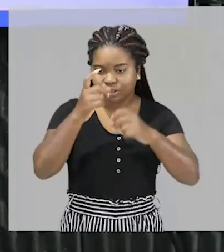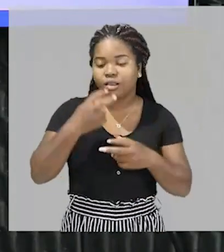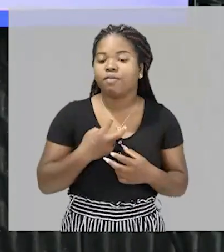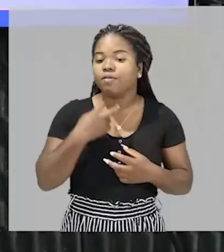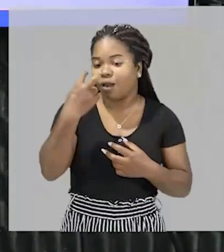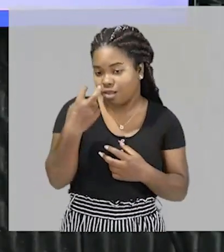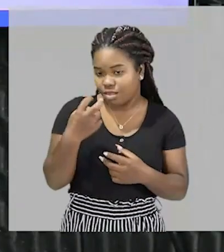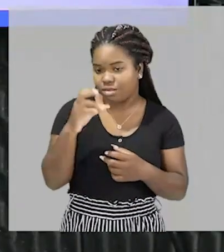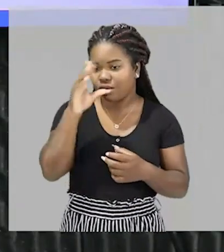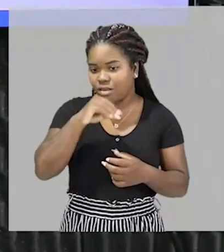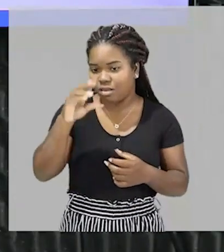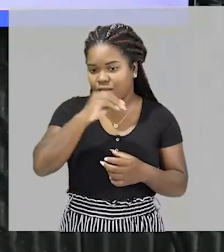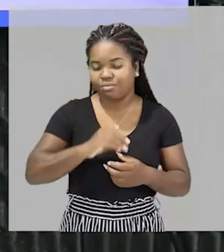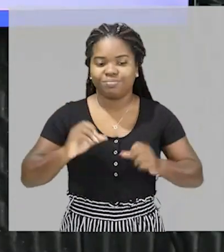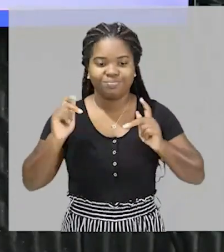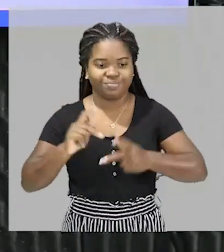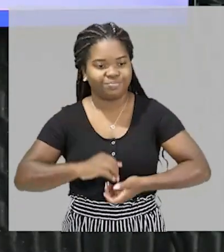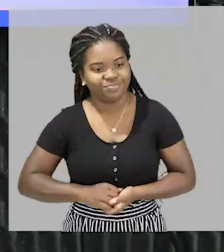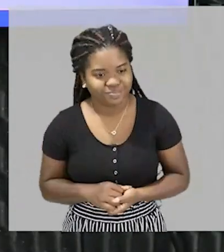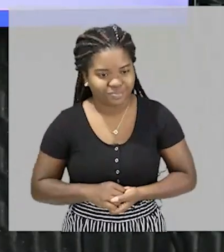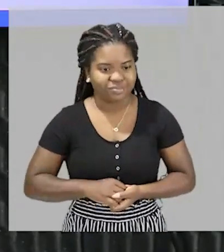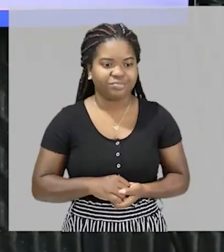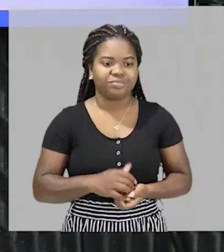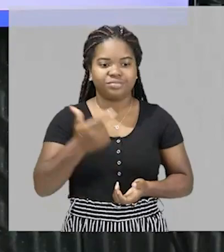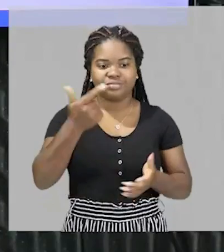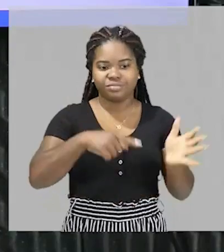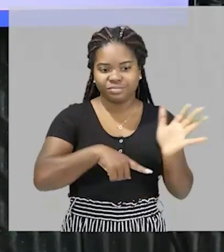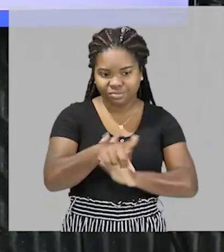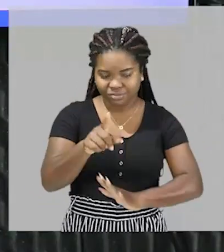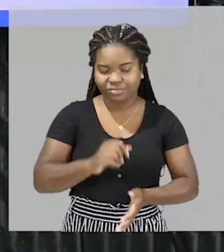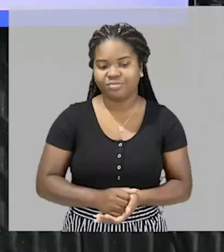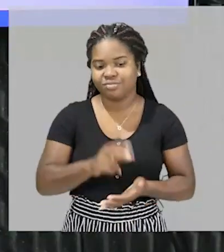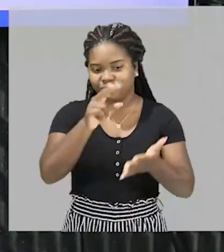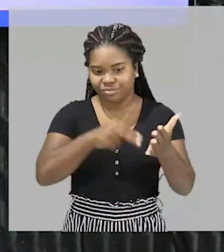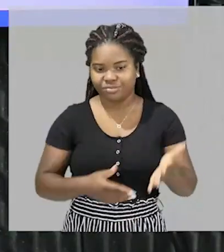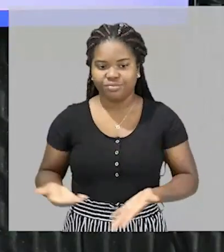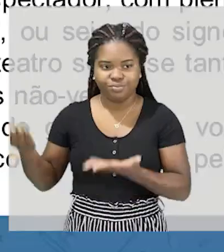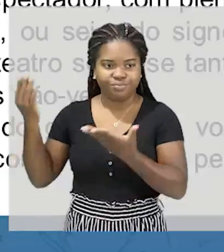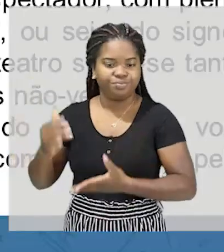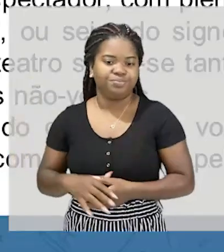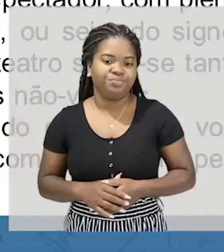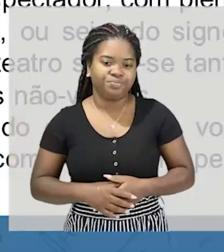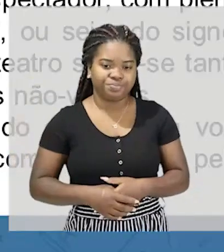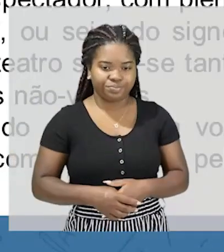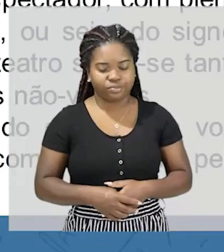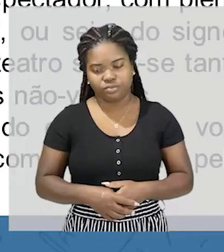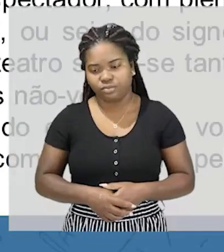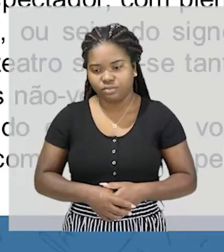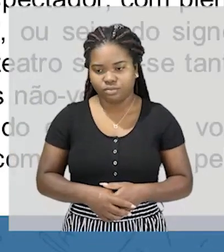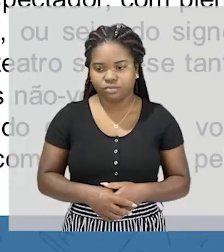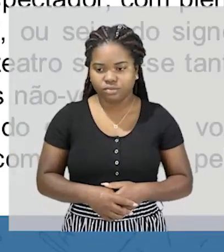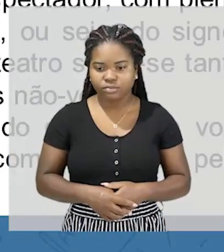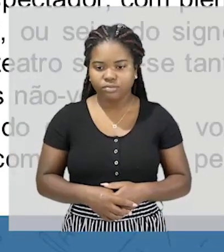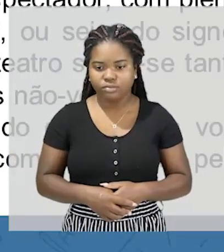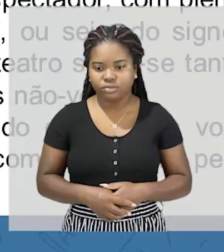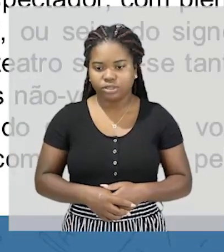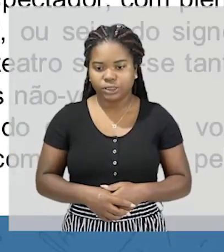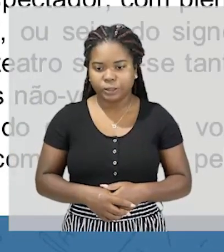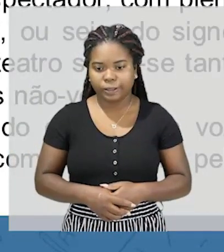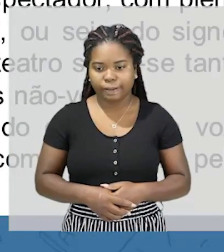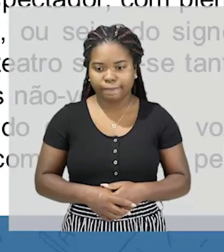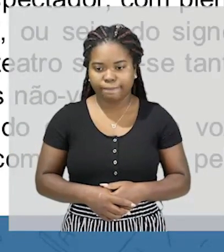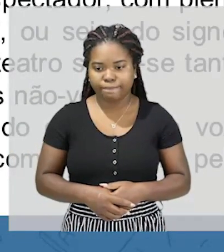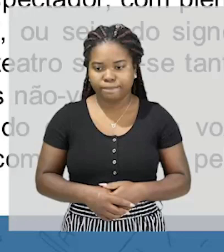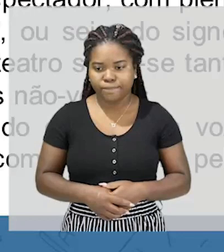voz, né? Qual elemento lida com códigos construídos a partir desses gestos e voz, responsáveis não só